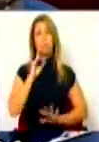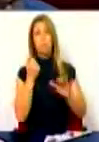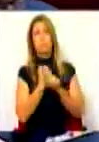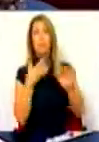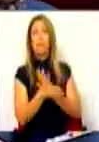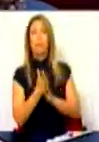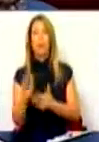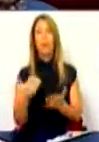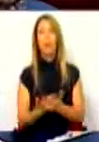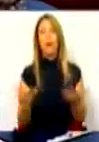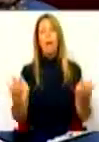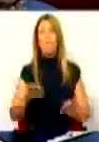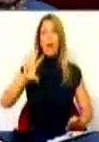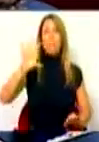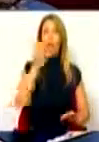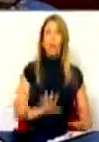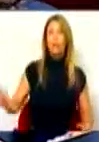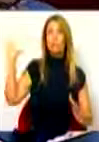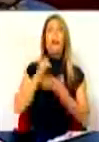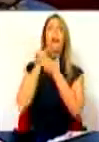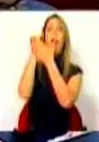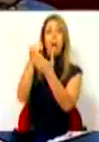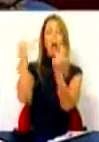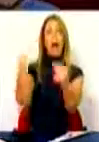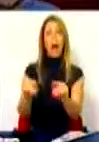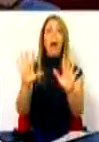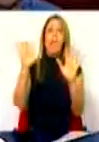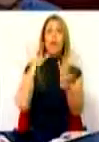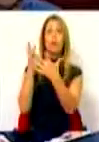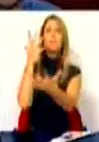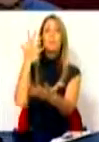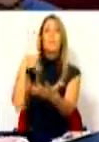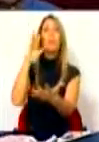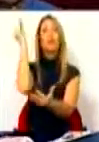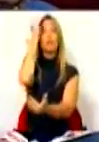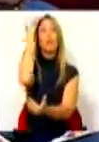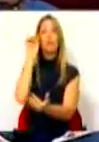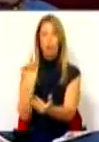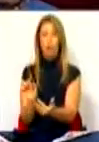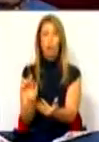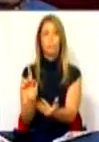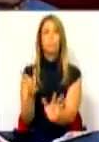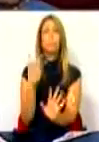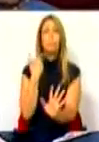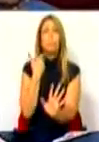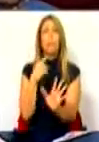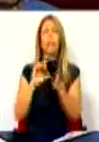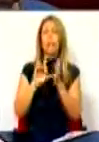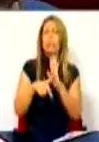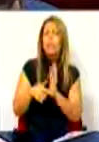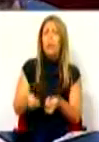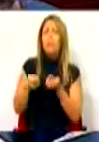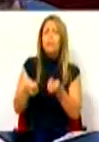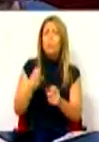em todo o país, mas com uma preponderância proporcionalmente mais significativa no interior, pequenos projetos de investimento,